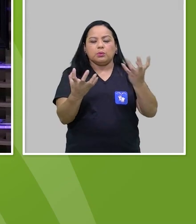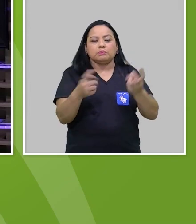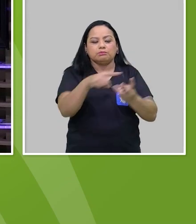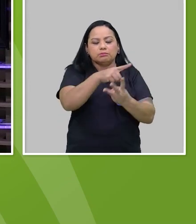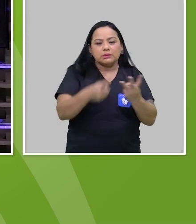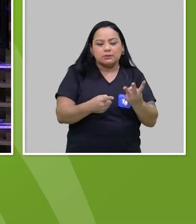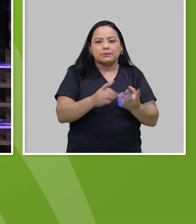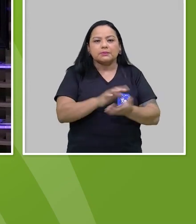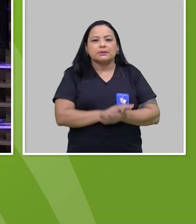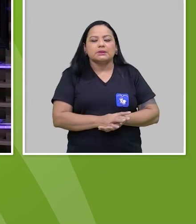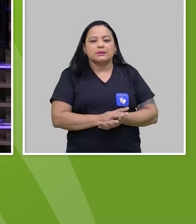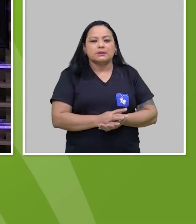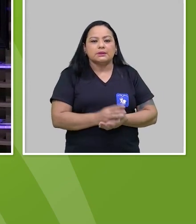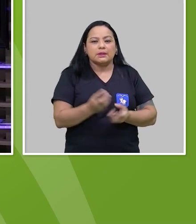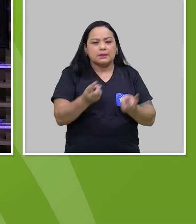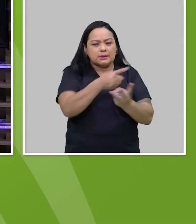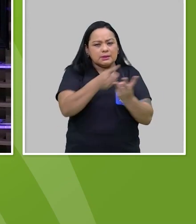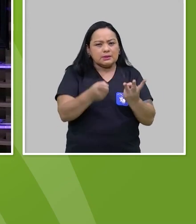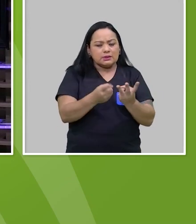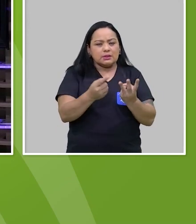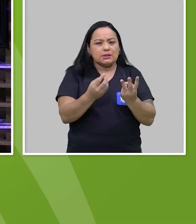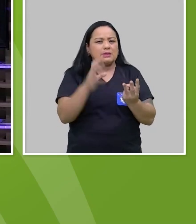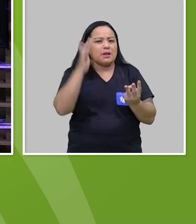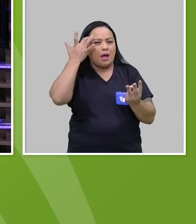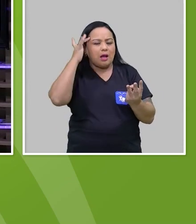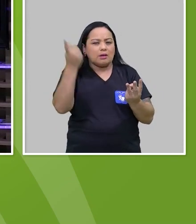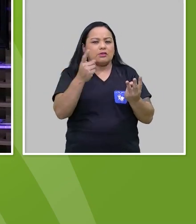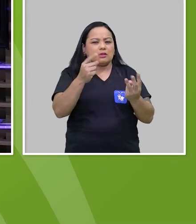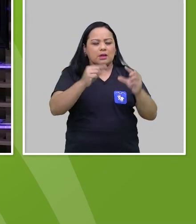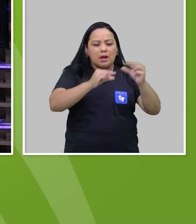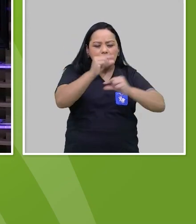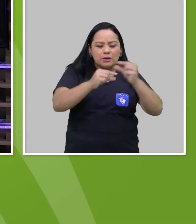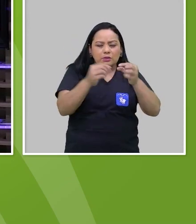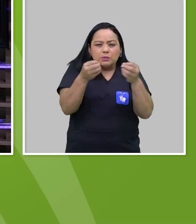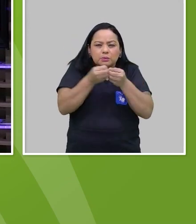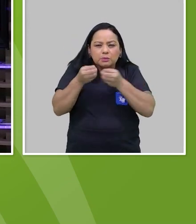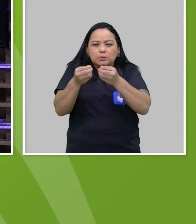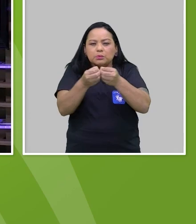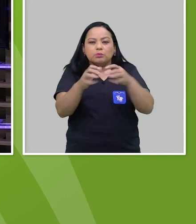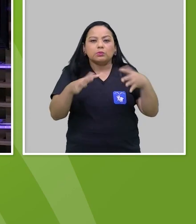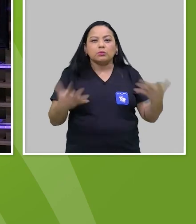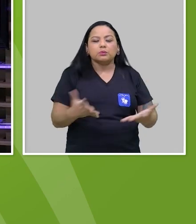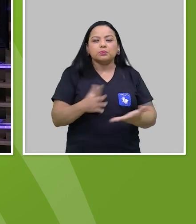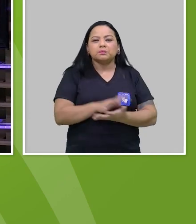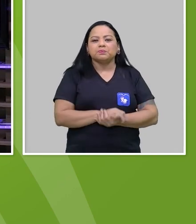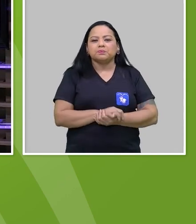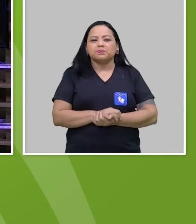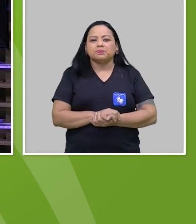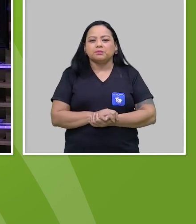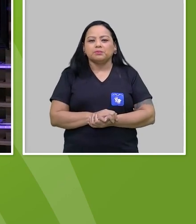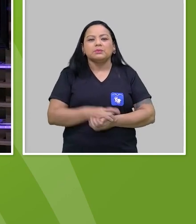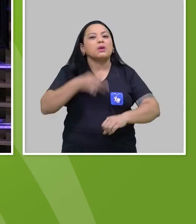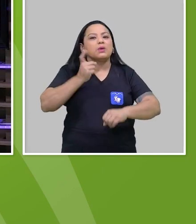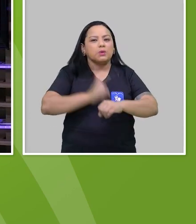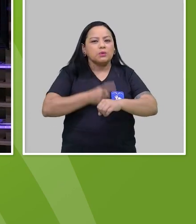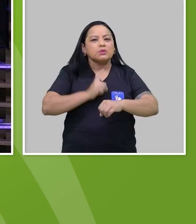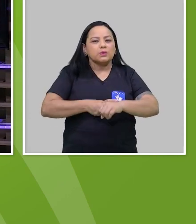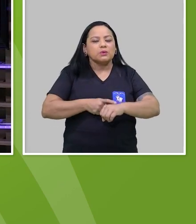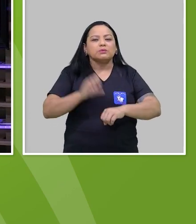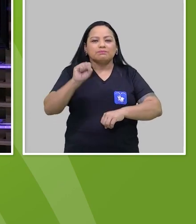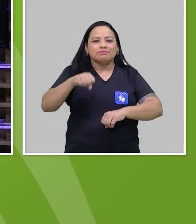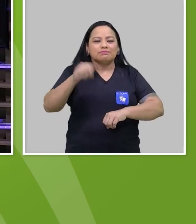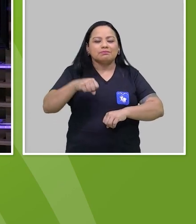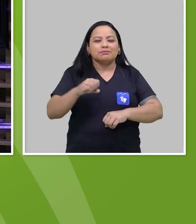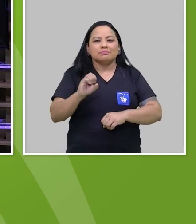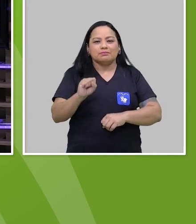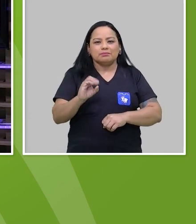Então, desses 3, qual você acha que as partículas estão mais próximas? Meio sólido, ok? Então, eu vou